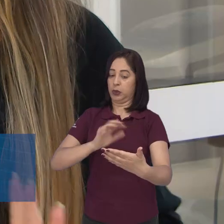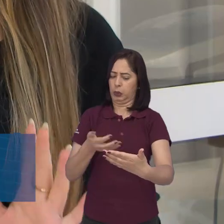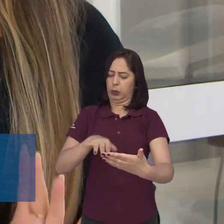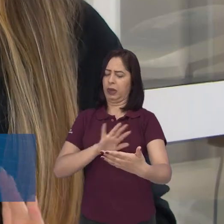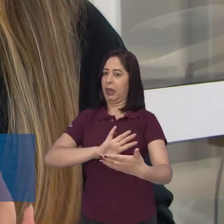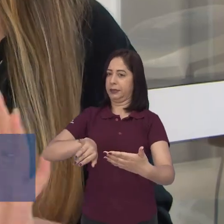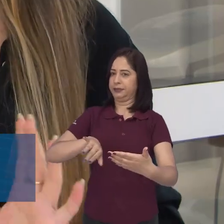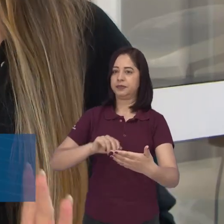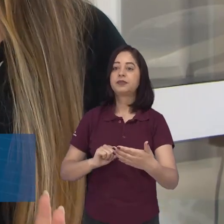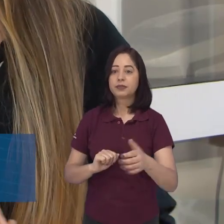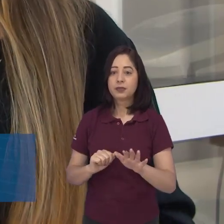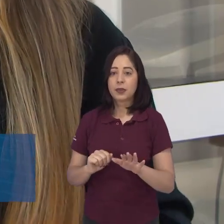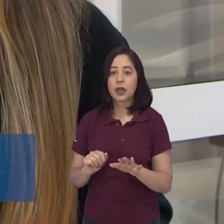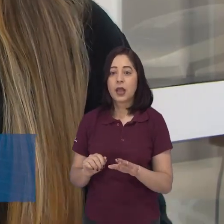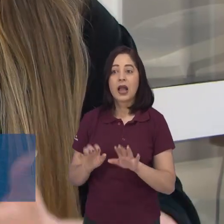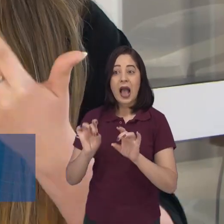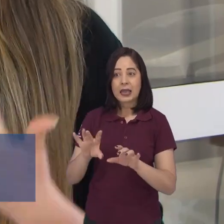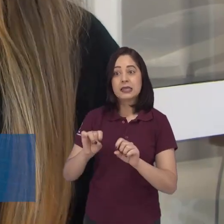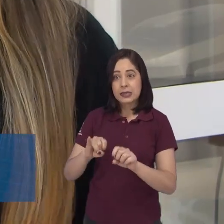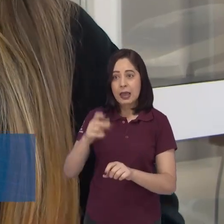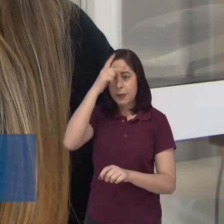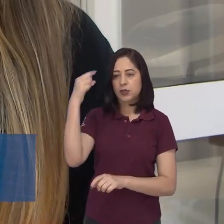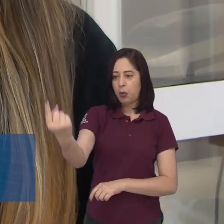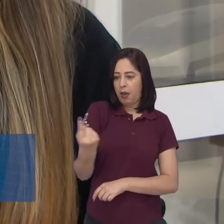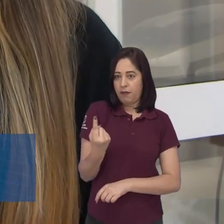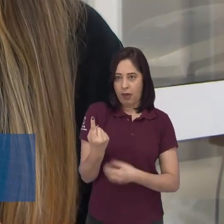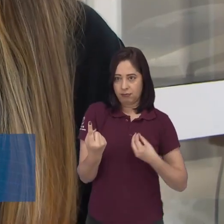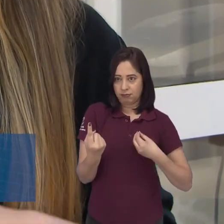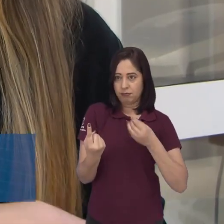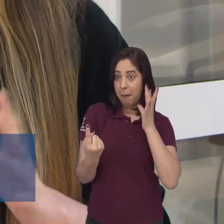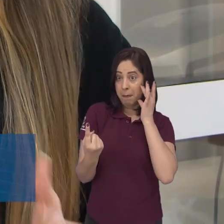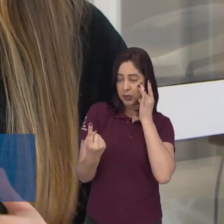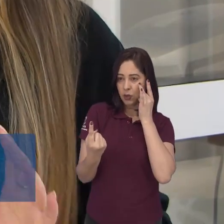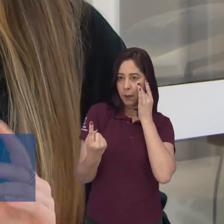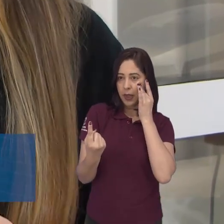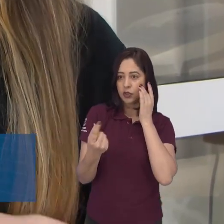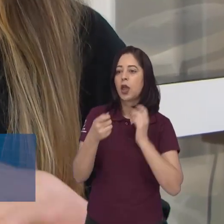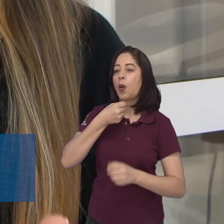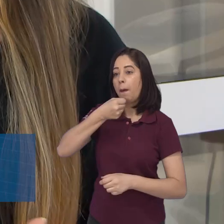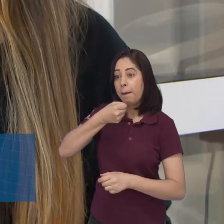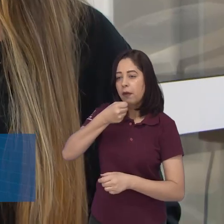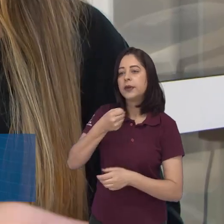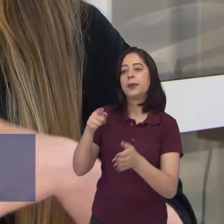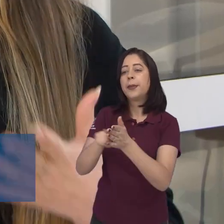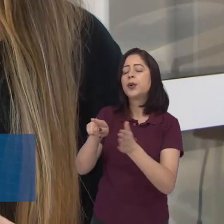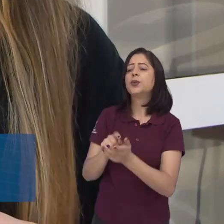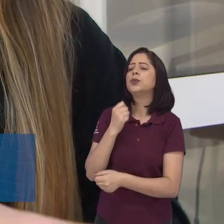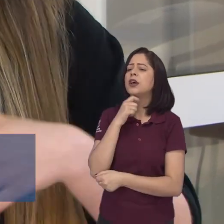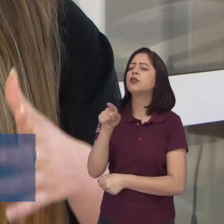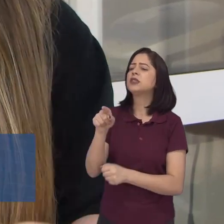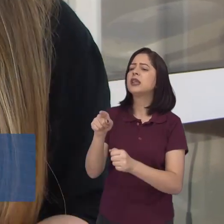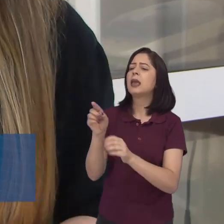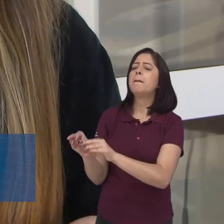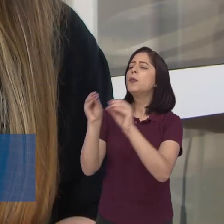dá um jeito de dispensar ali. E aí, quando a pessoa vem conhecer também, a gente faz uma espécie de entrevista. Então, a gente pergunta,